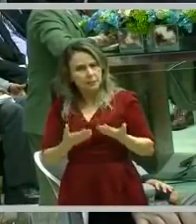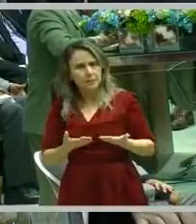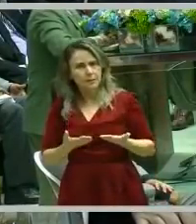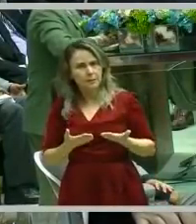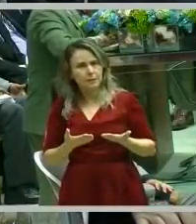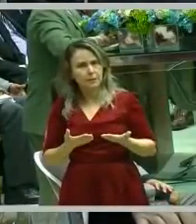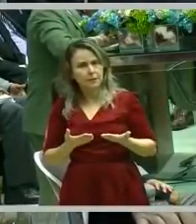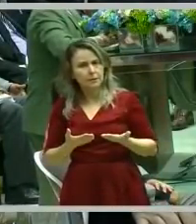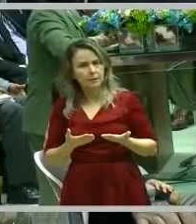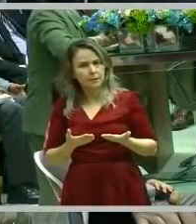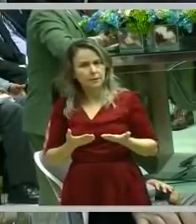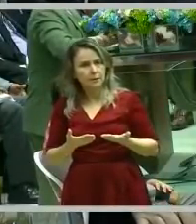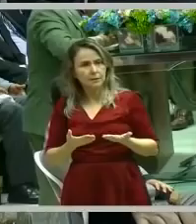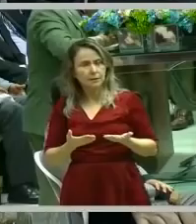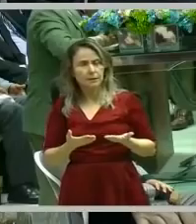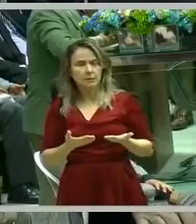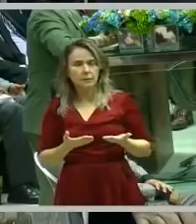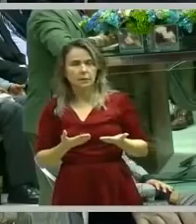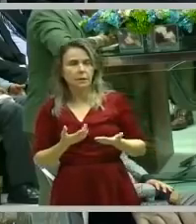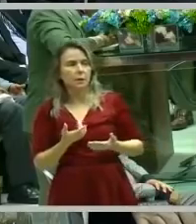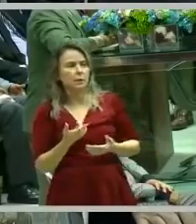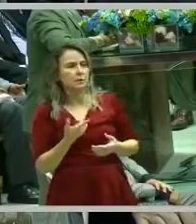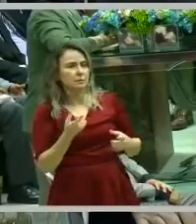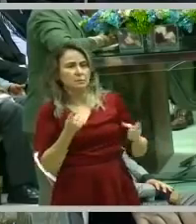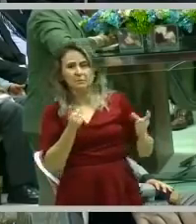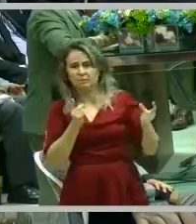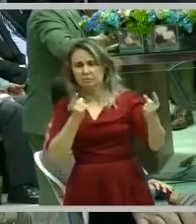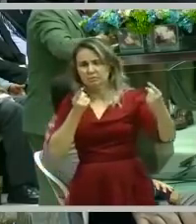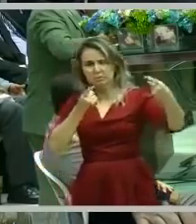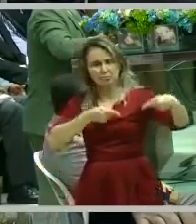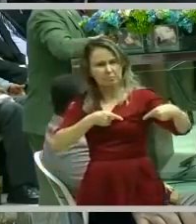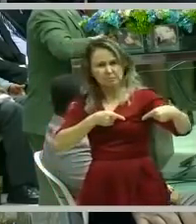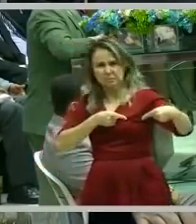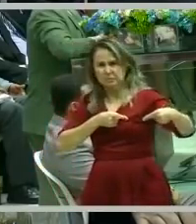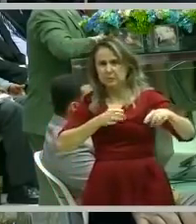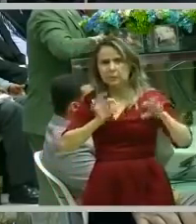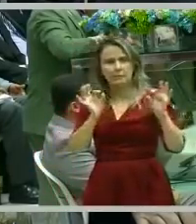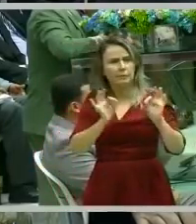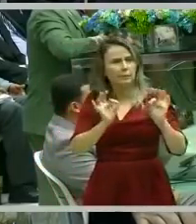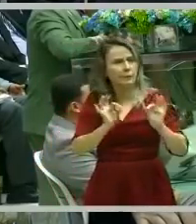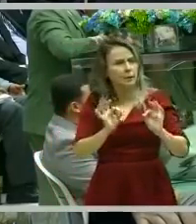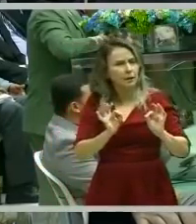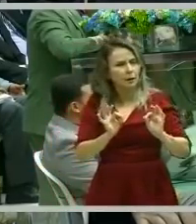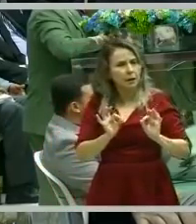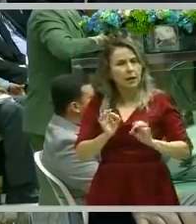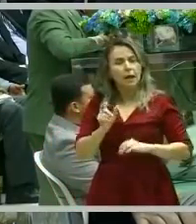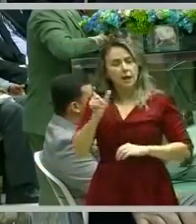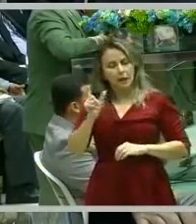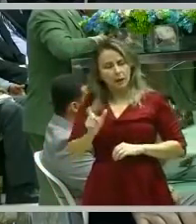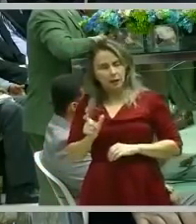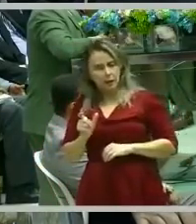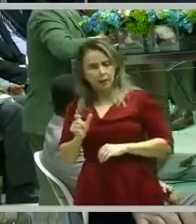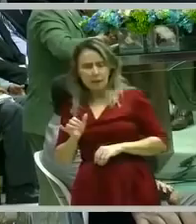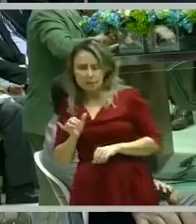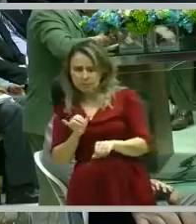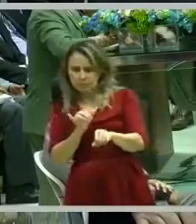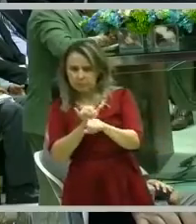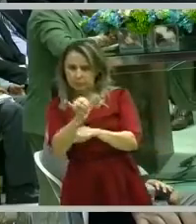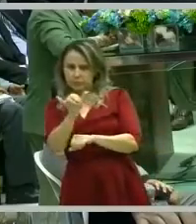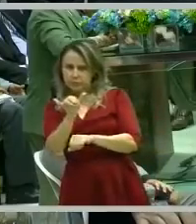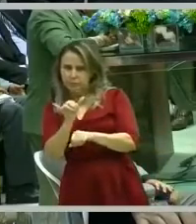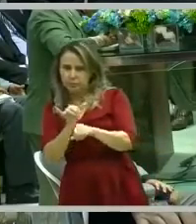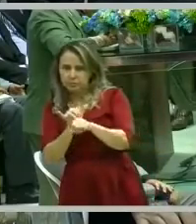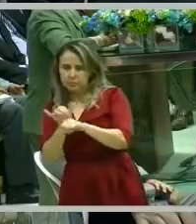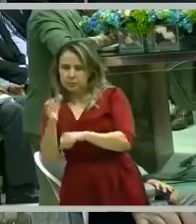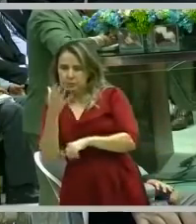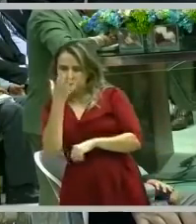Ninguém se levanta, ele engana um, engana outro, vida dupla, e